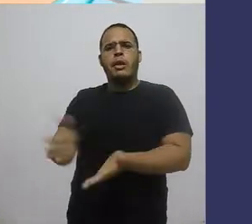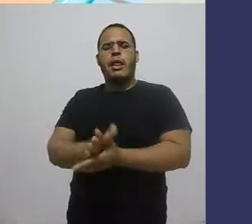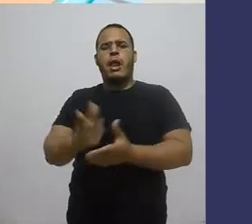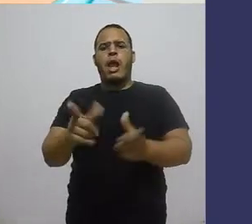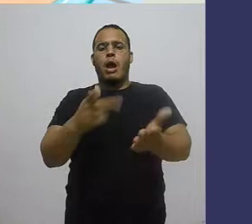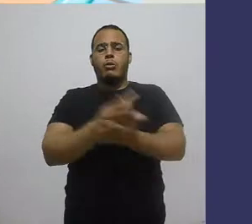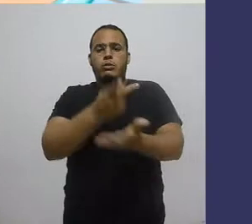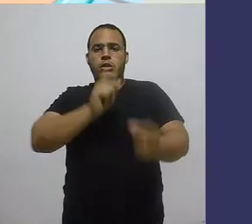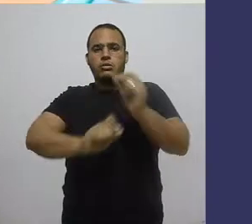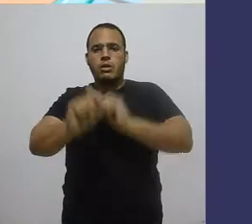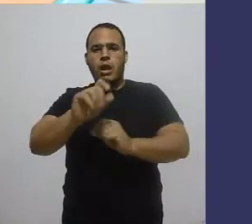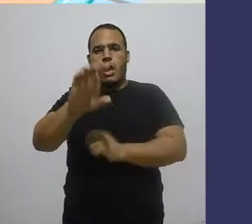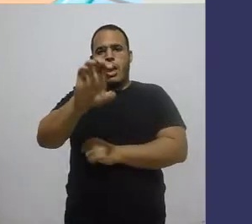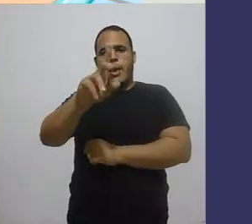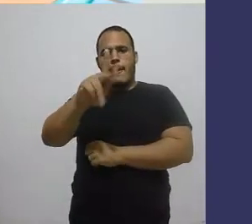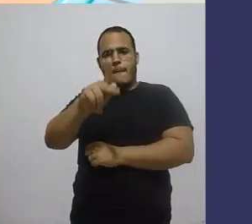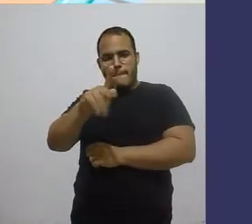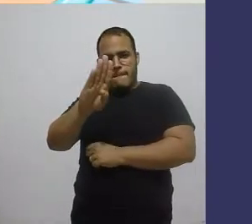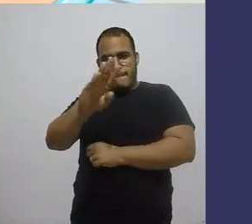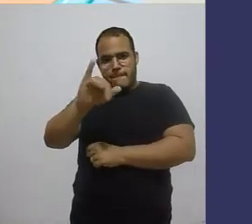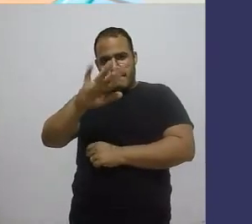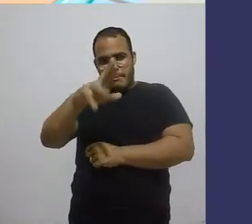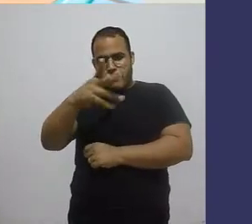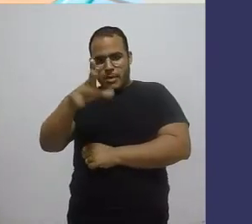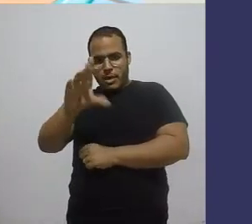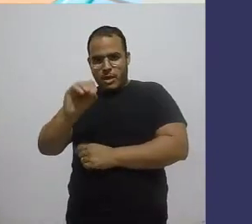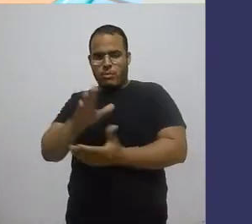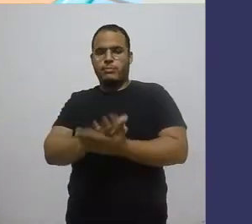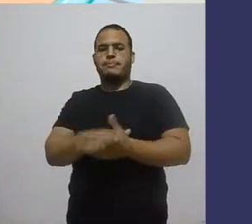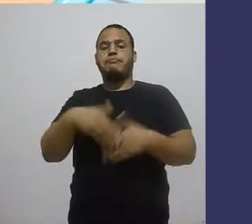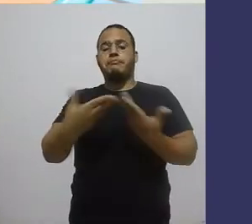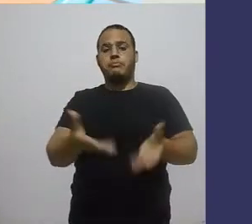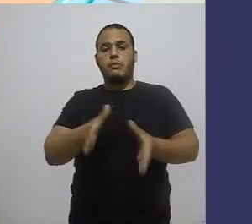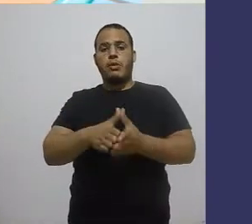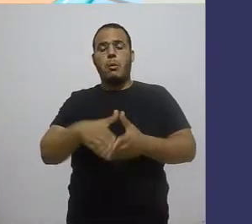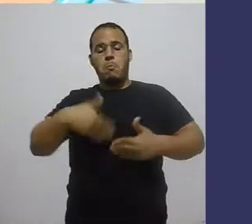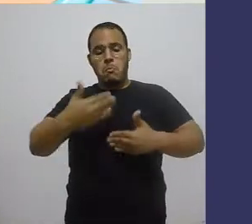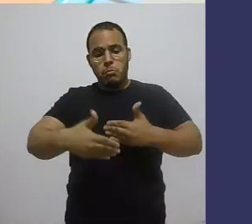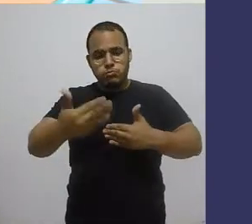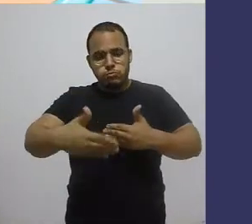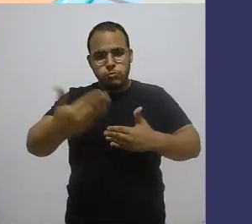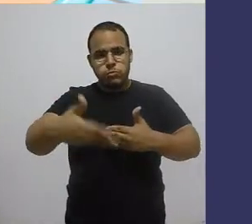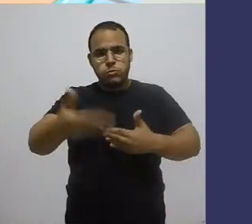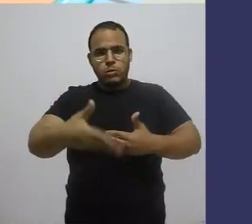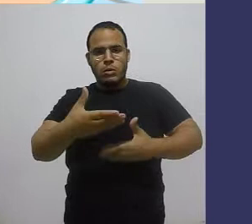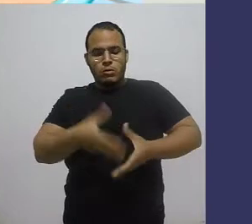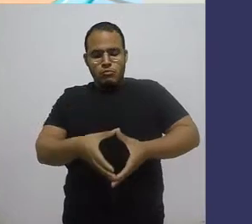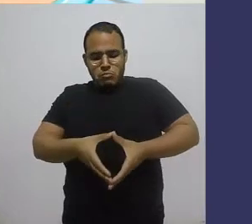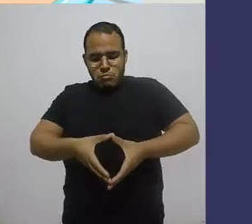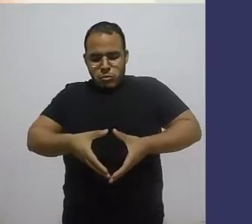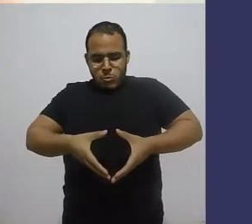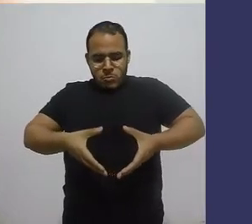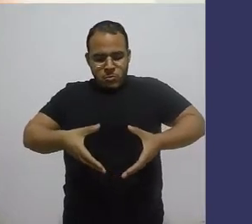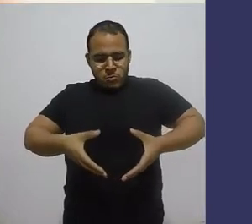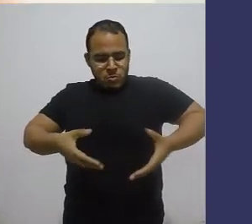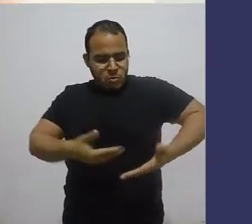o embrião. O que é esse embrião? Esse embrião é o processo inicial de uma gestação,